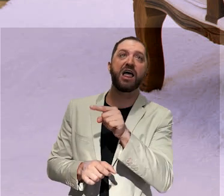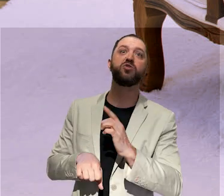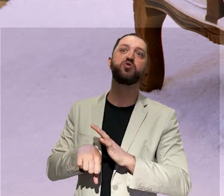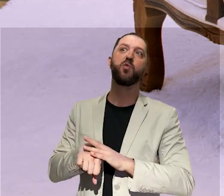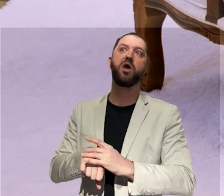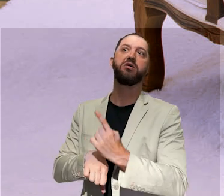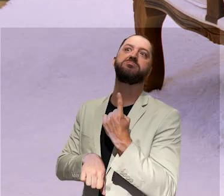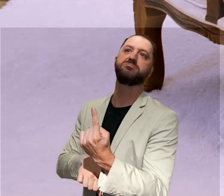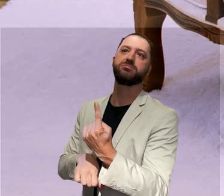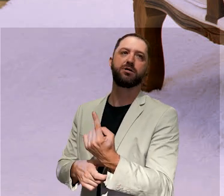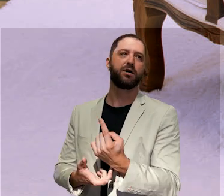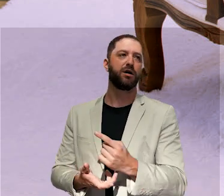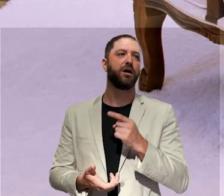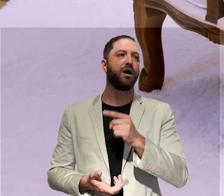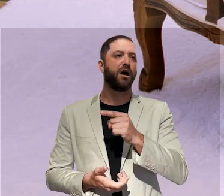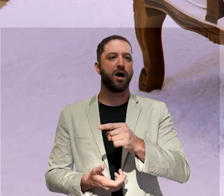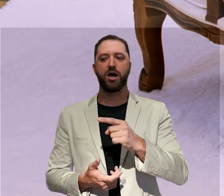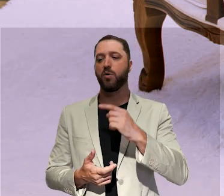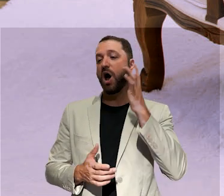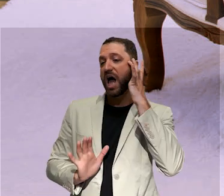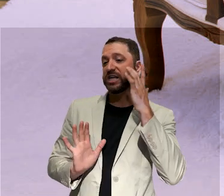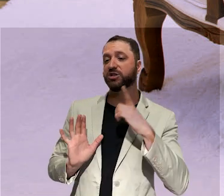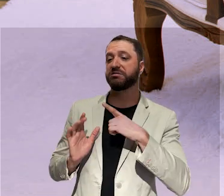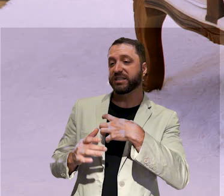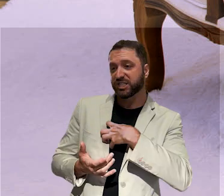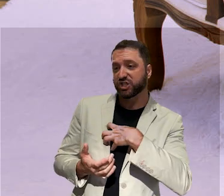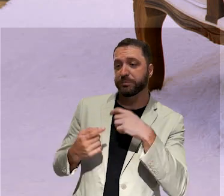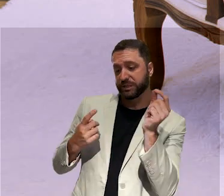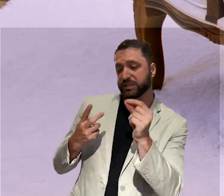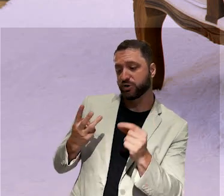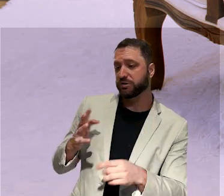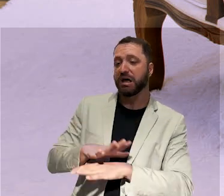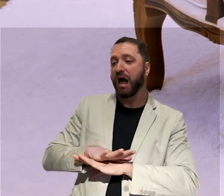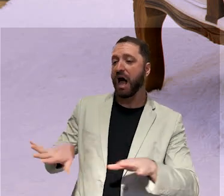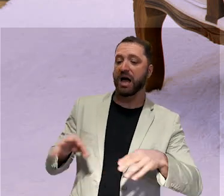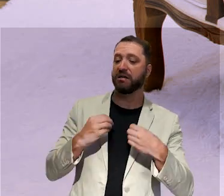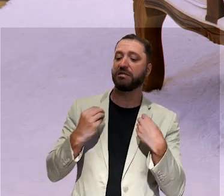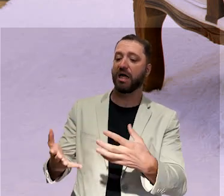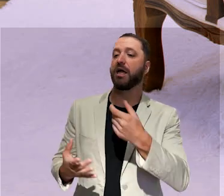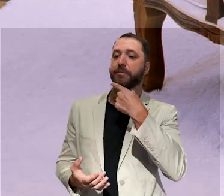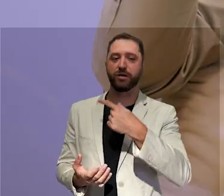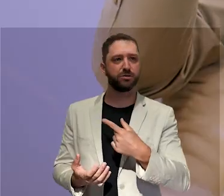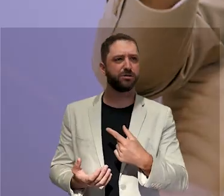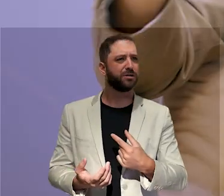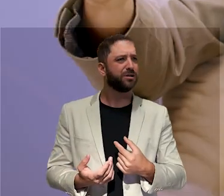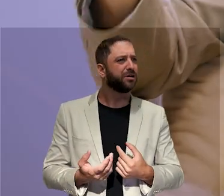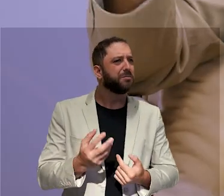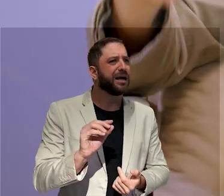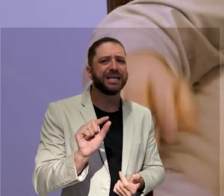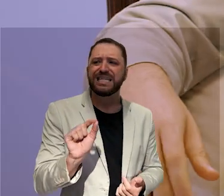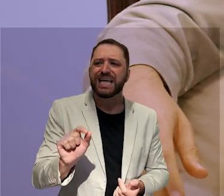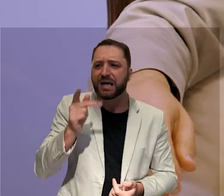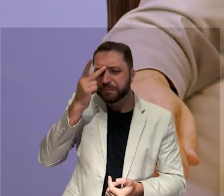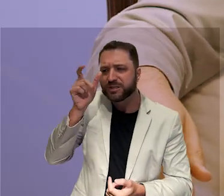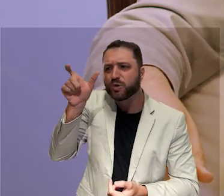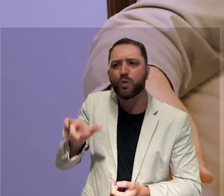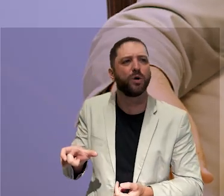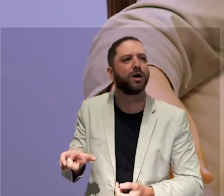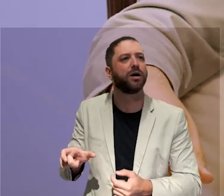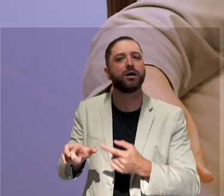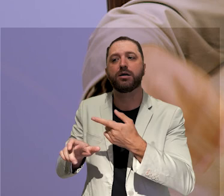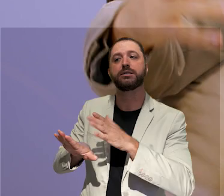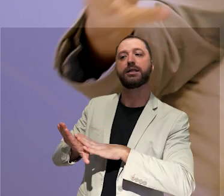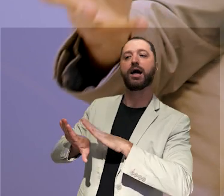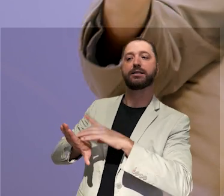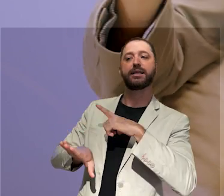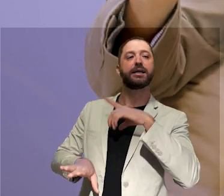uma doença, reduz o paciente a sinais e sintomas, reduz o paciente a um diagnóstico. Mas quem é essa pessoa por trás dessa